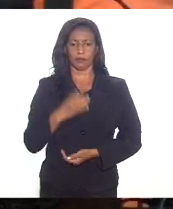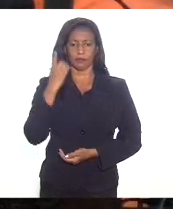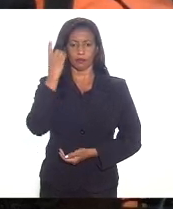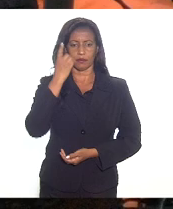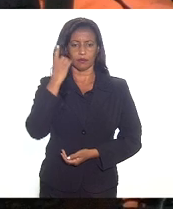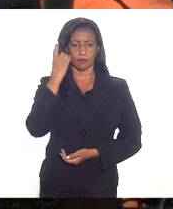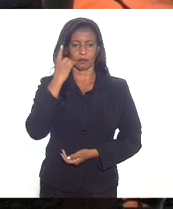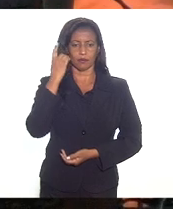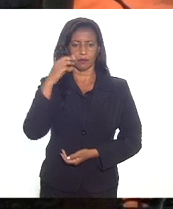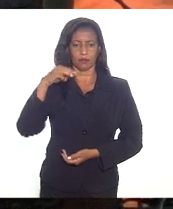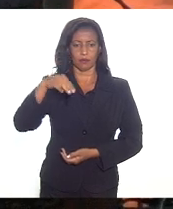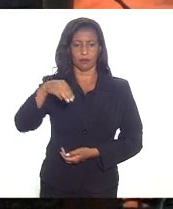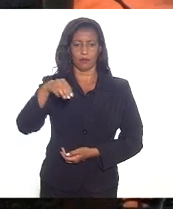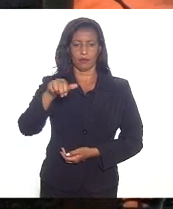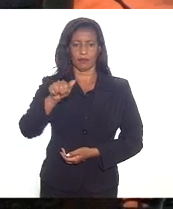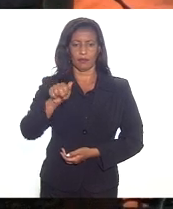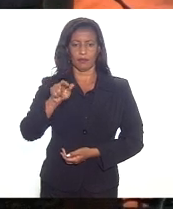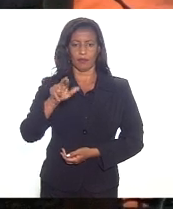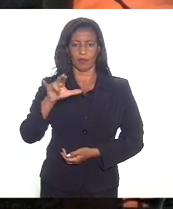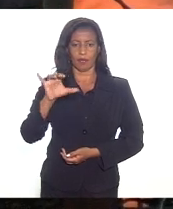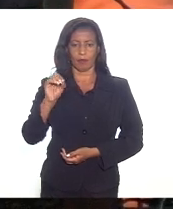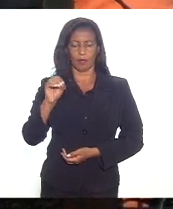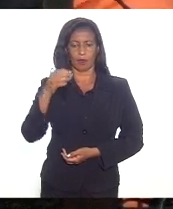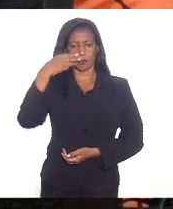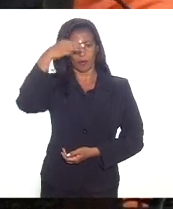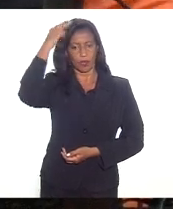Deputado Márcio Pacheco.